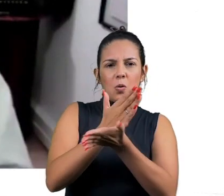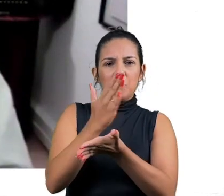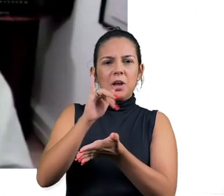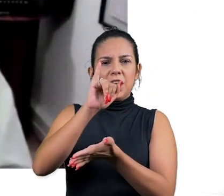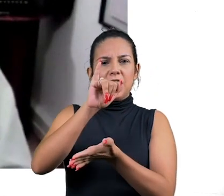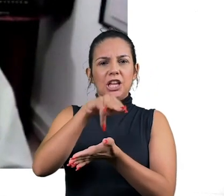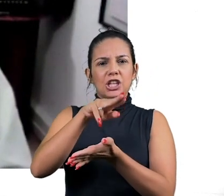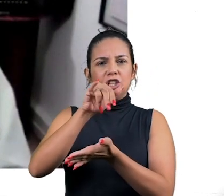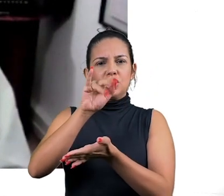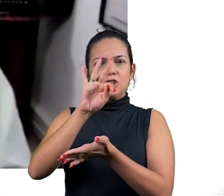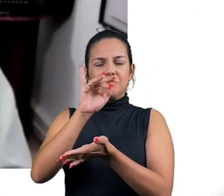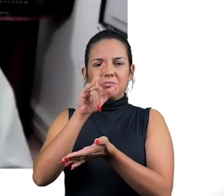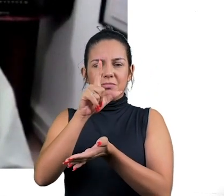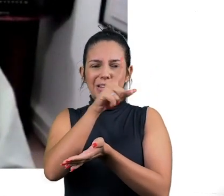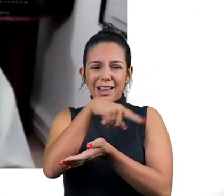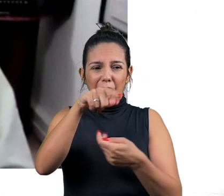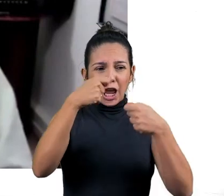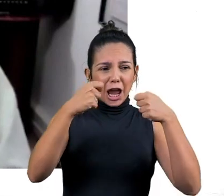essenciais à democracia.